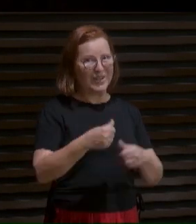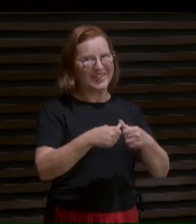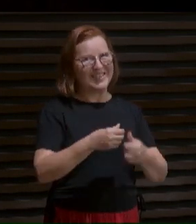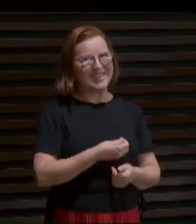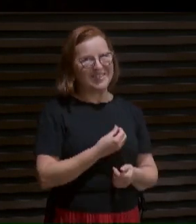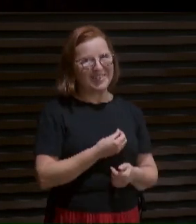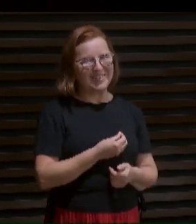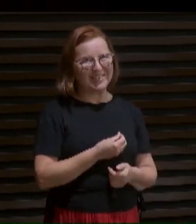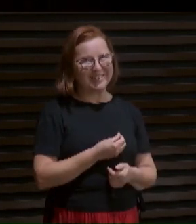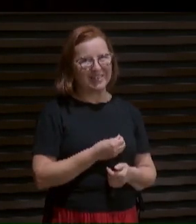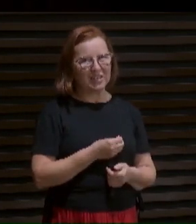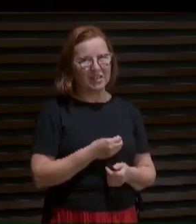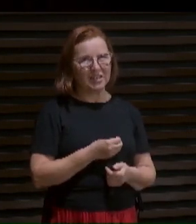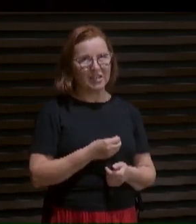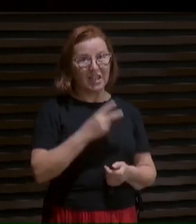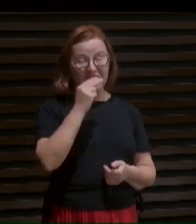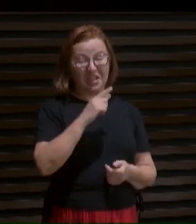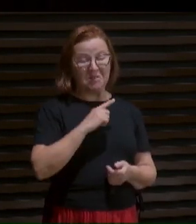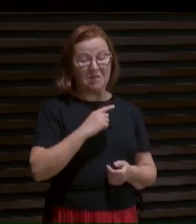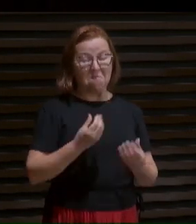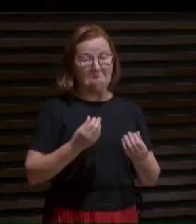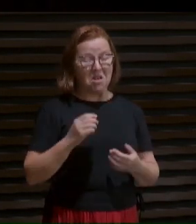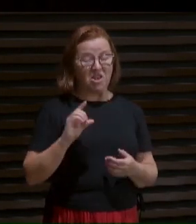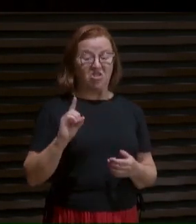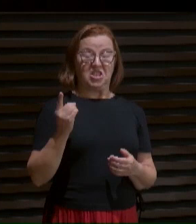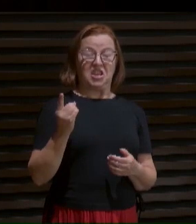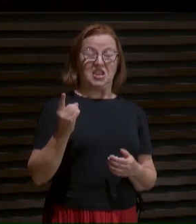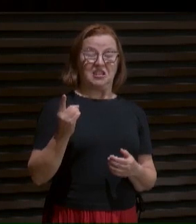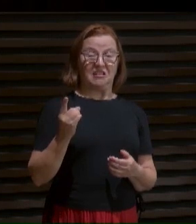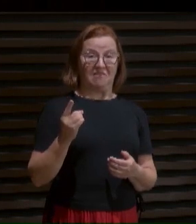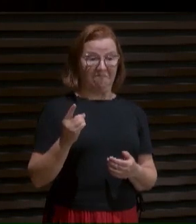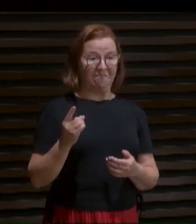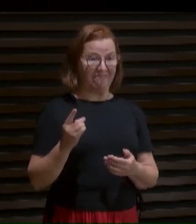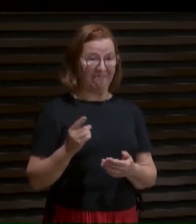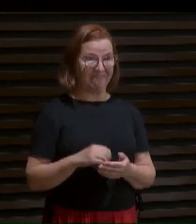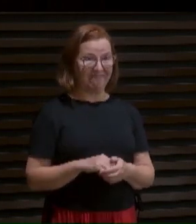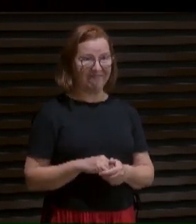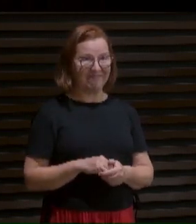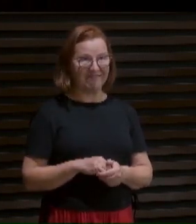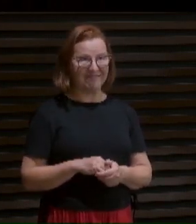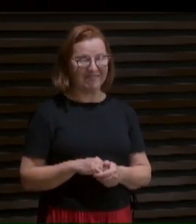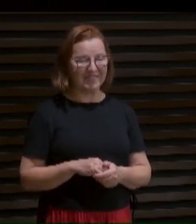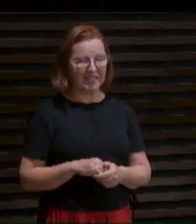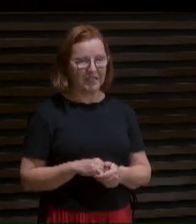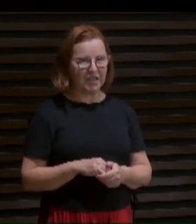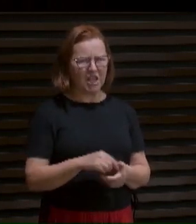E temos muitos direitos, temos muitas vantagens, e